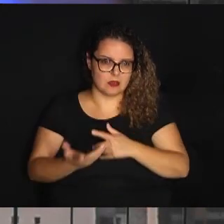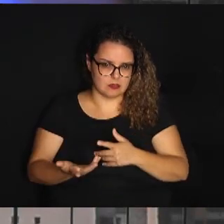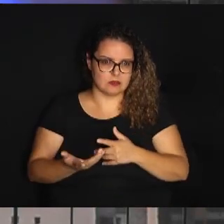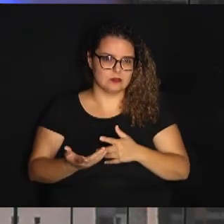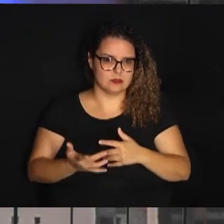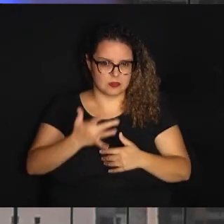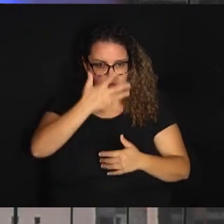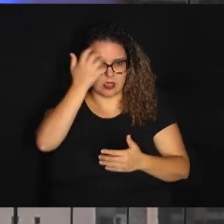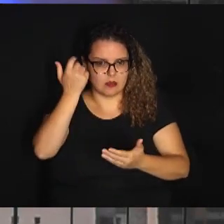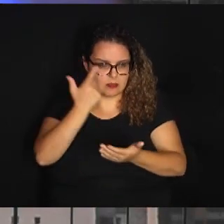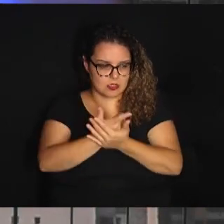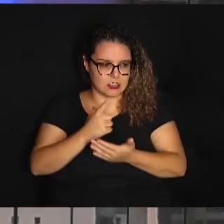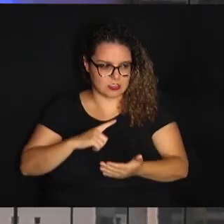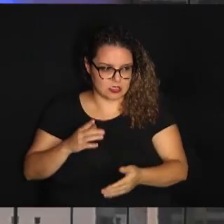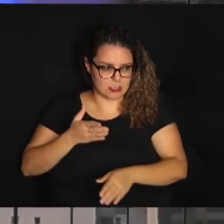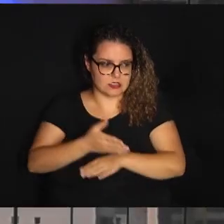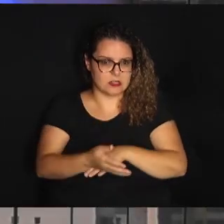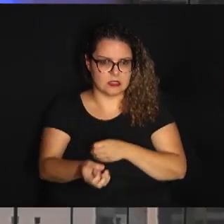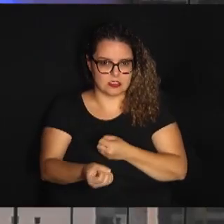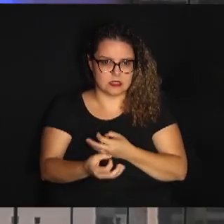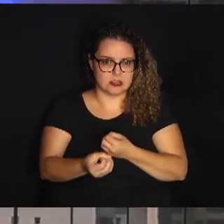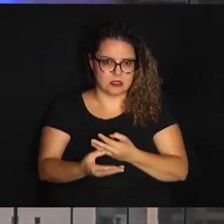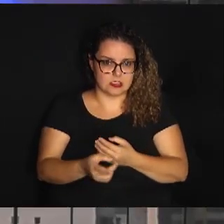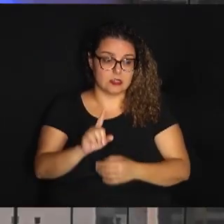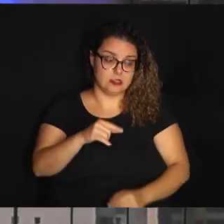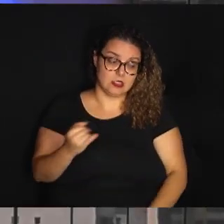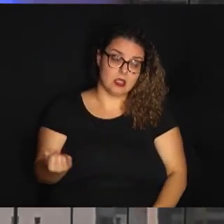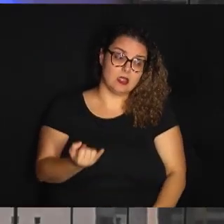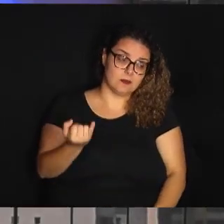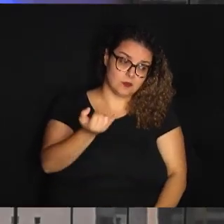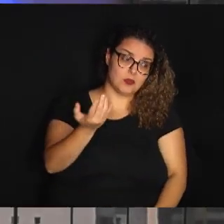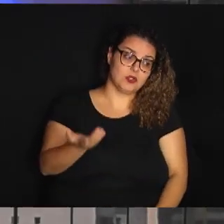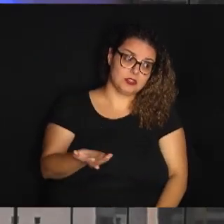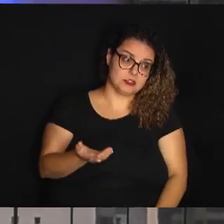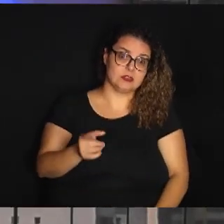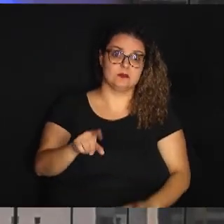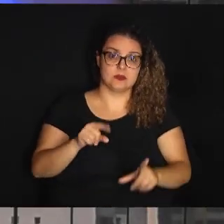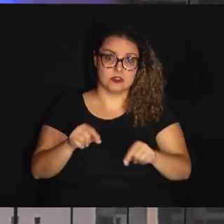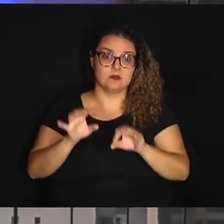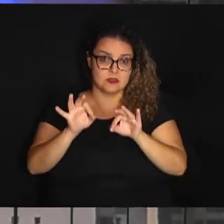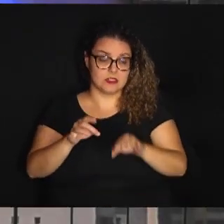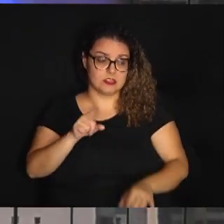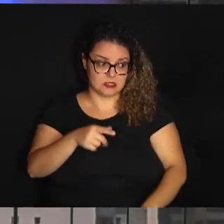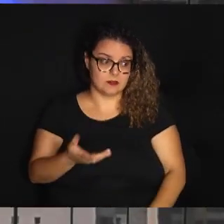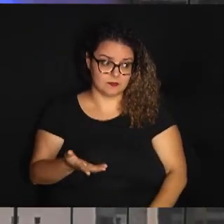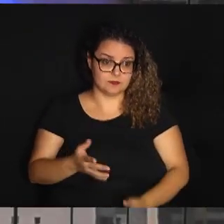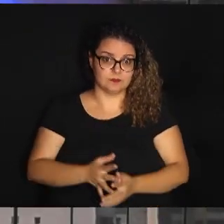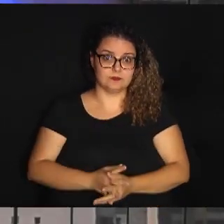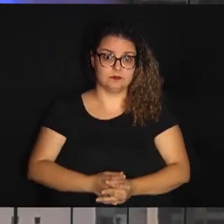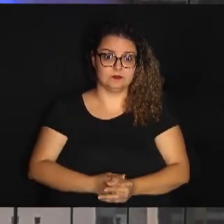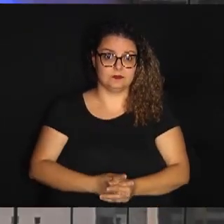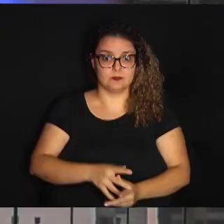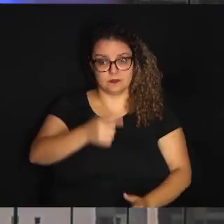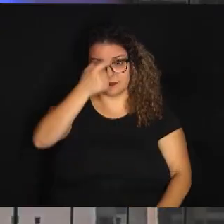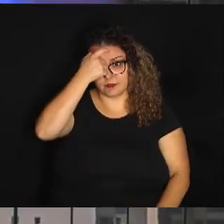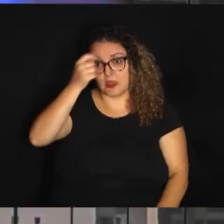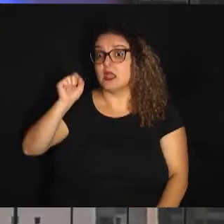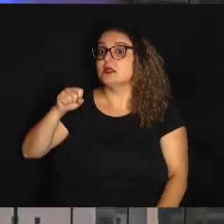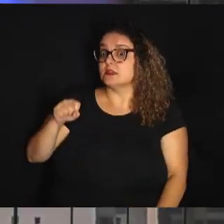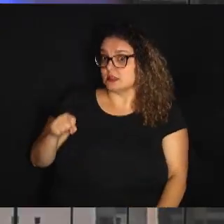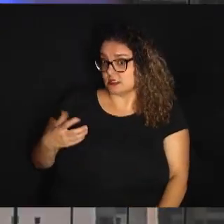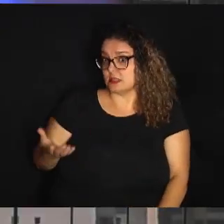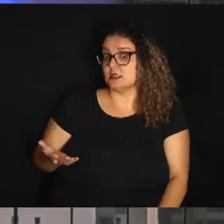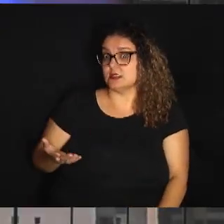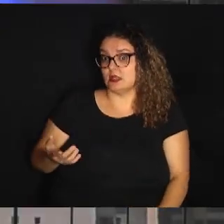desenvolvimento, é mais difícil para o consumidor ter esse acesso à informação e a importância dessa escolha assertiva, né?